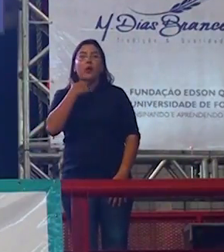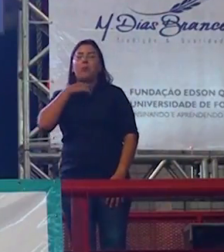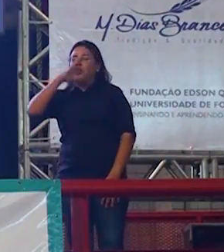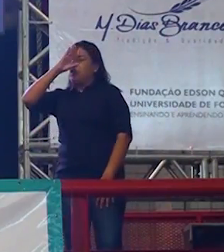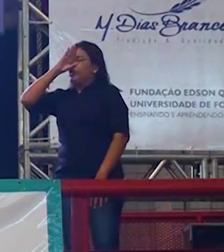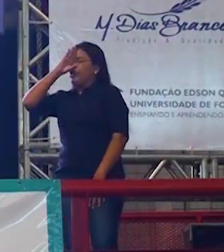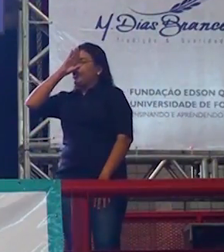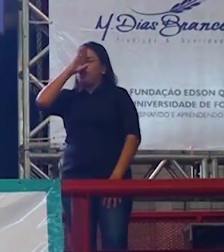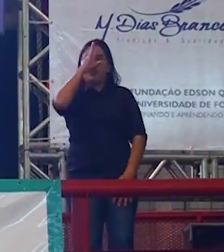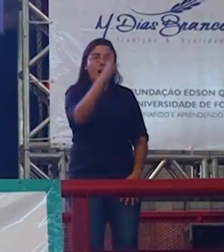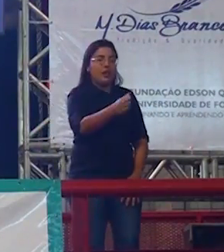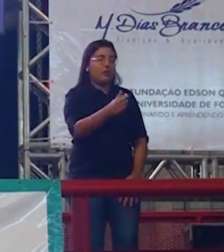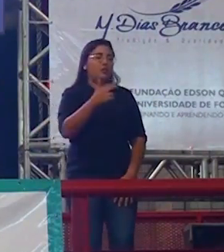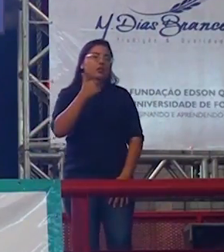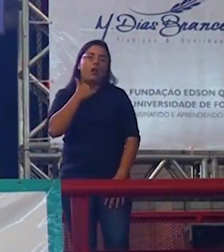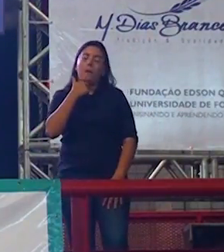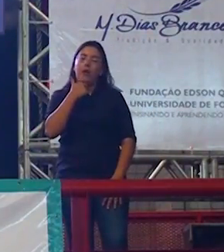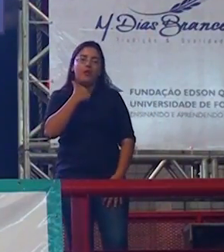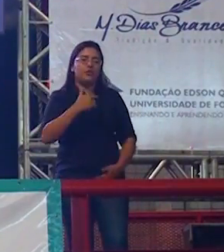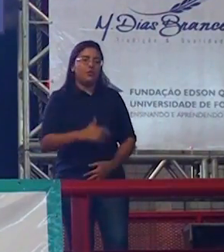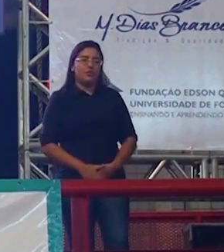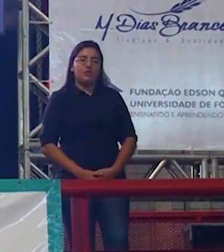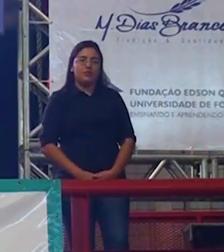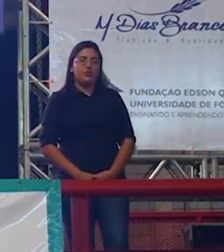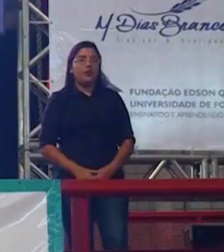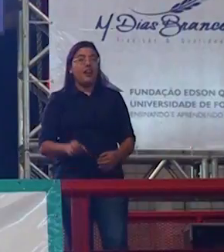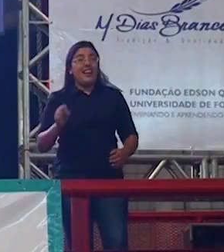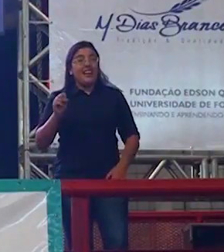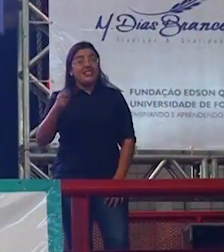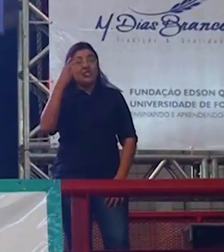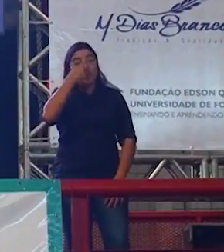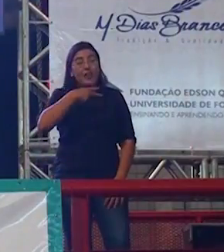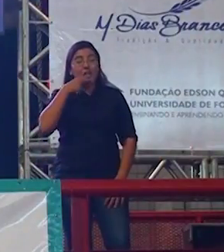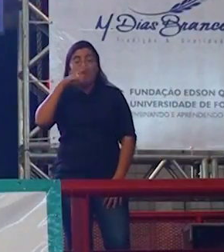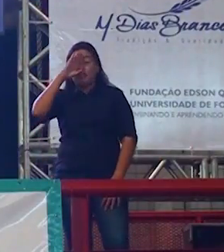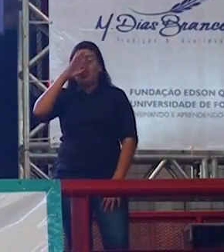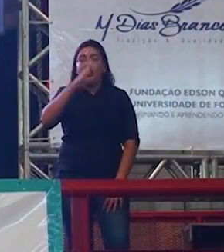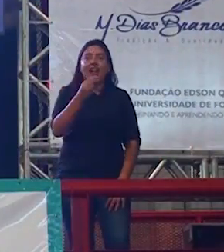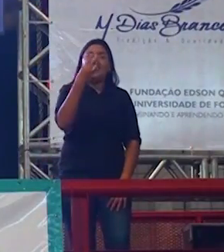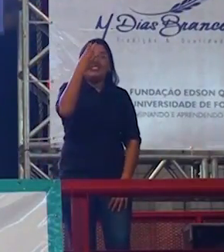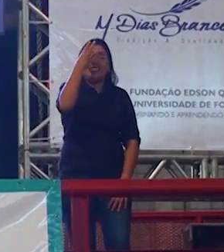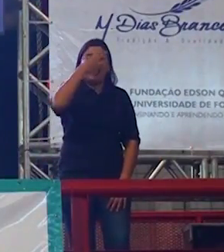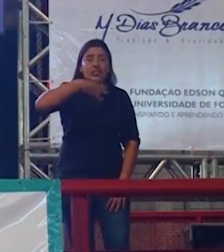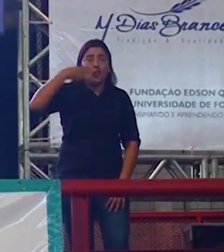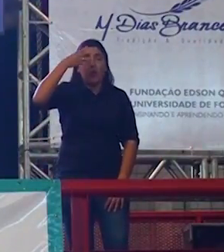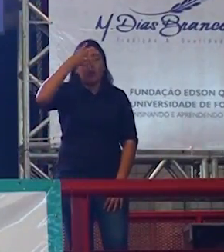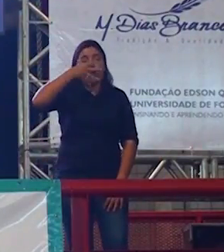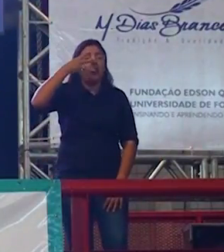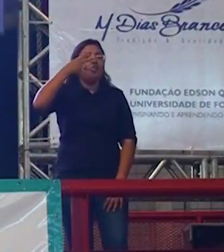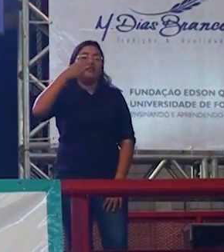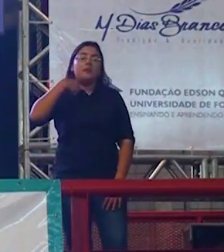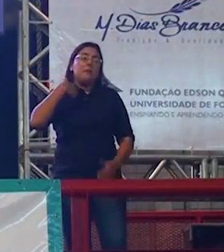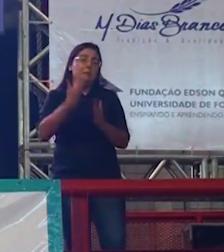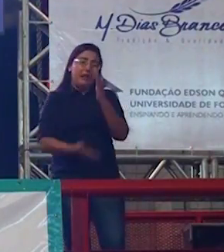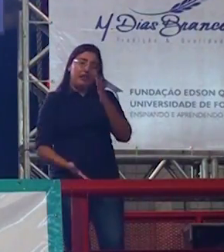consegue estudar mais do que 2 horas sem dar uma pausa maior. É tempo perdido. Entendeu aí como é que se